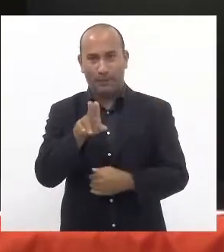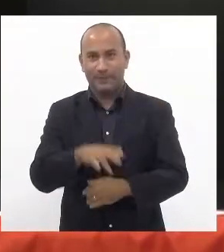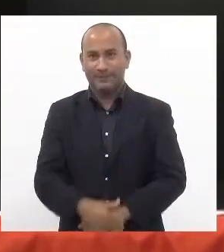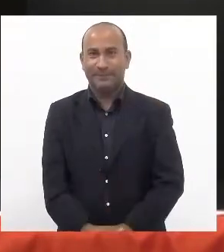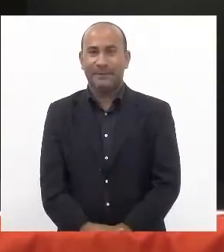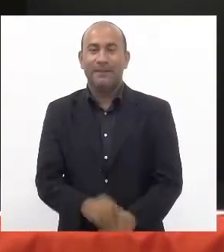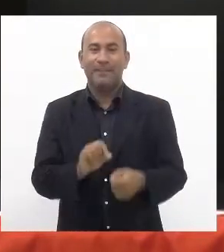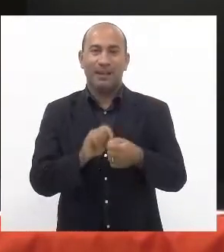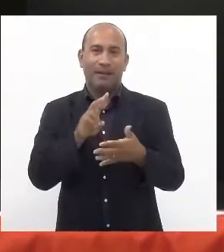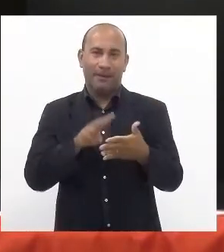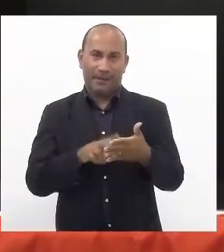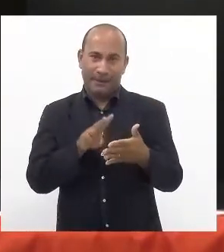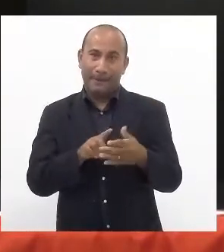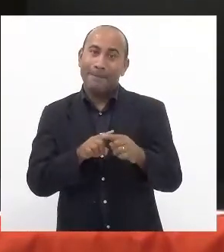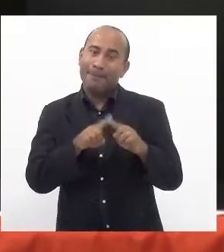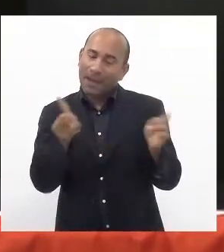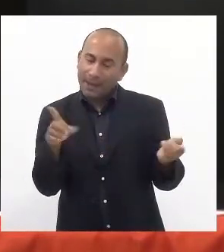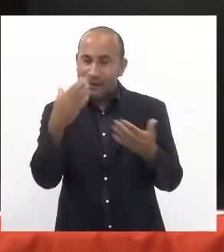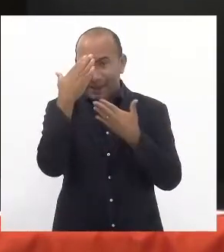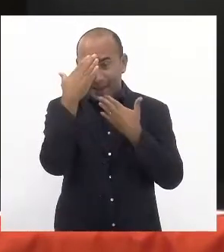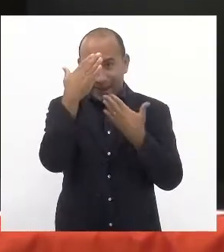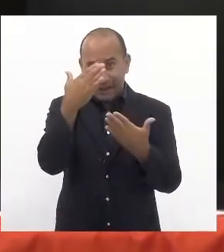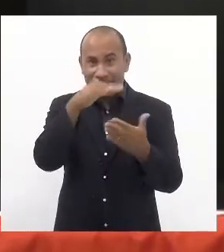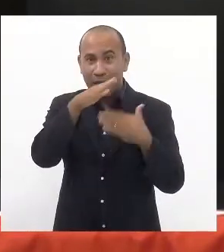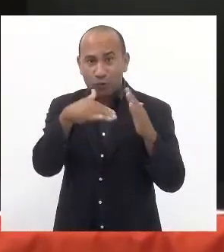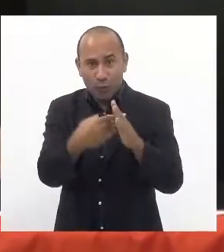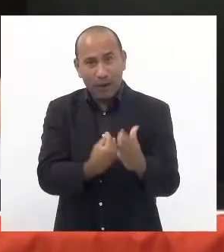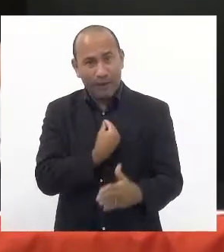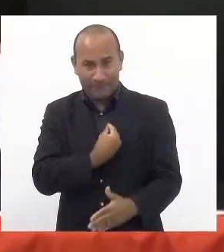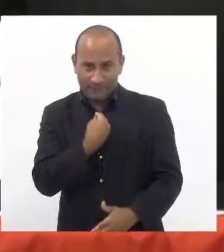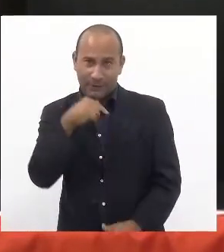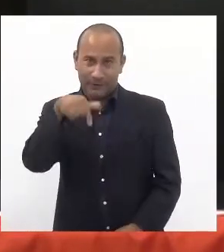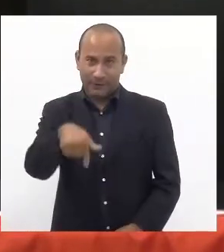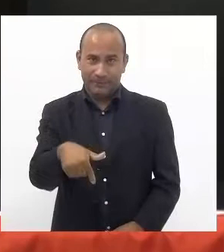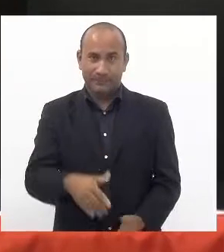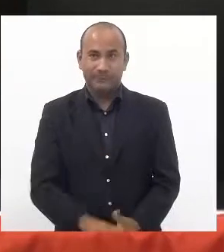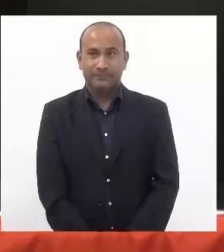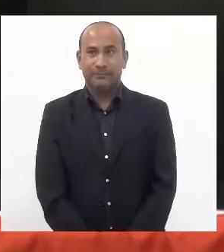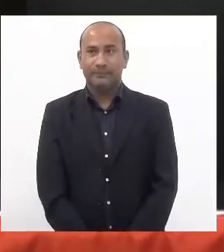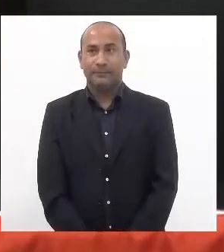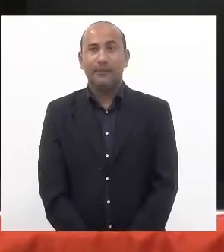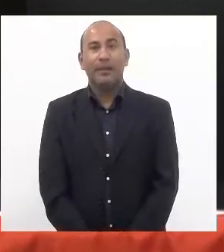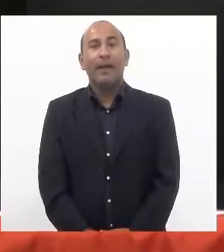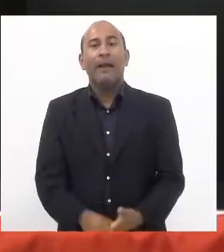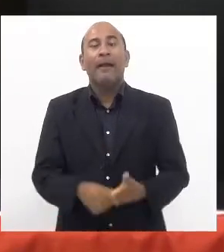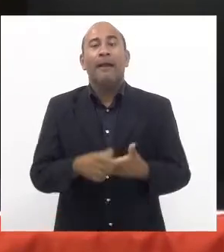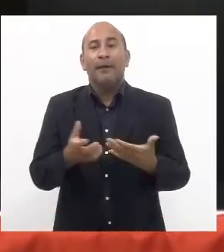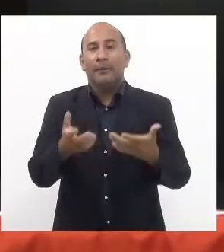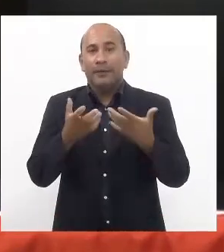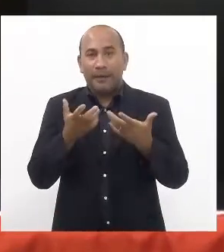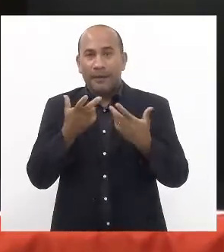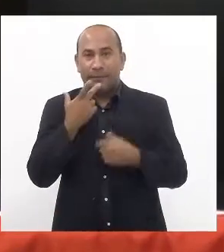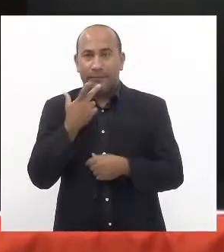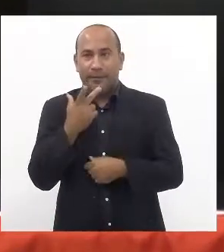fazendo a leitura, mas a gente fica grato com todas as presenças aqui. Queria registrar, senhor